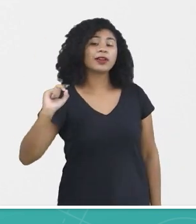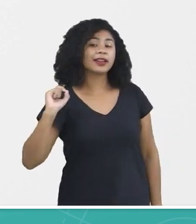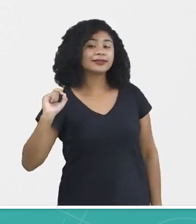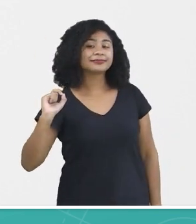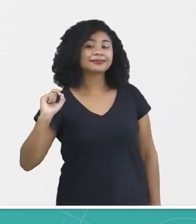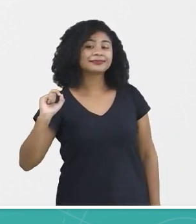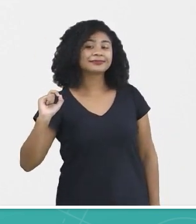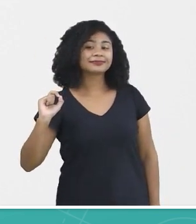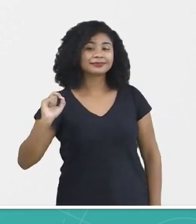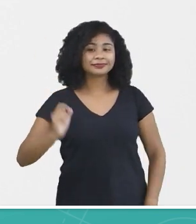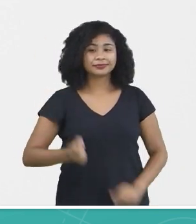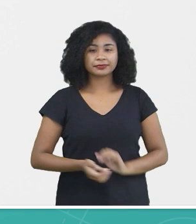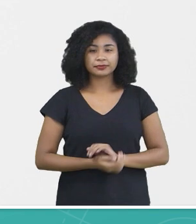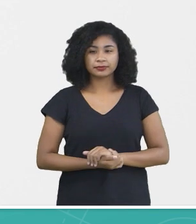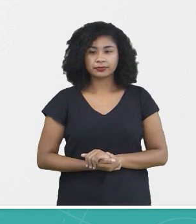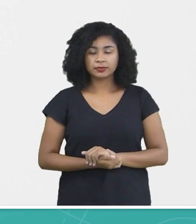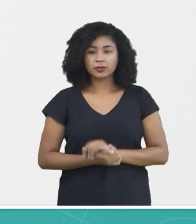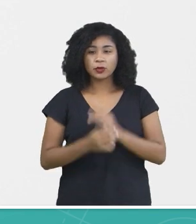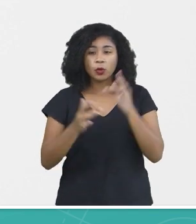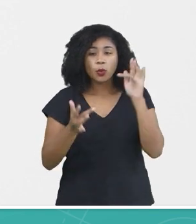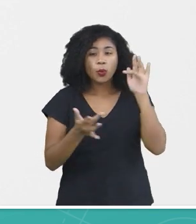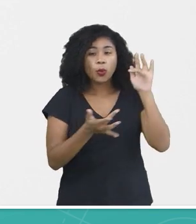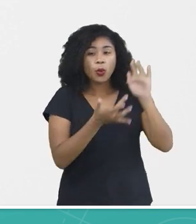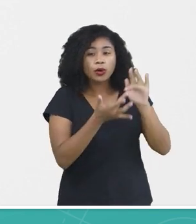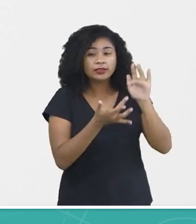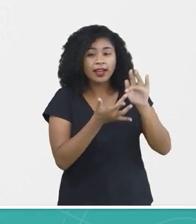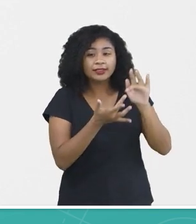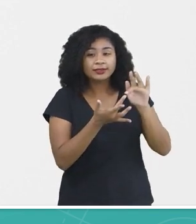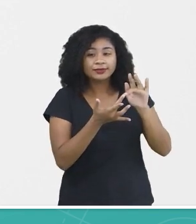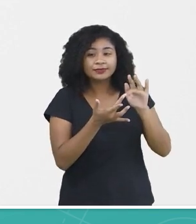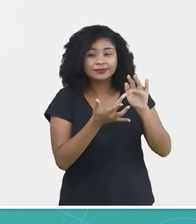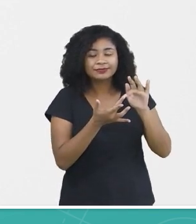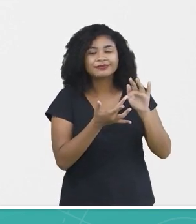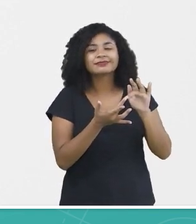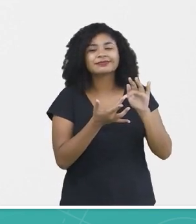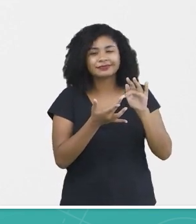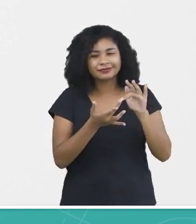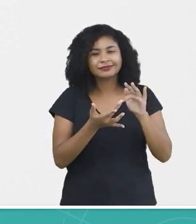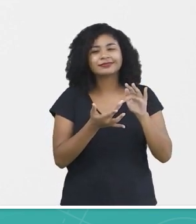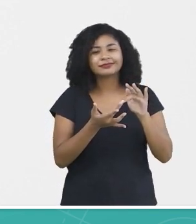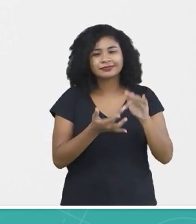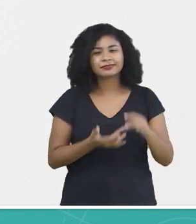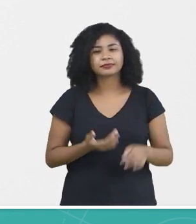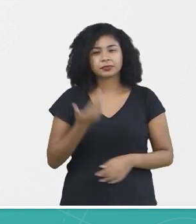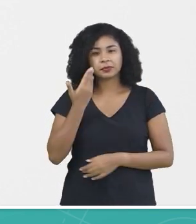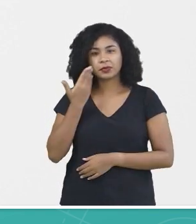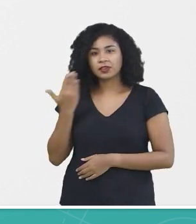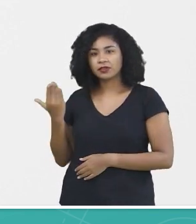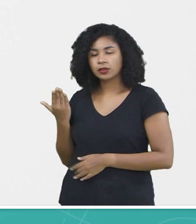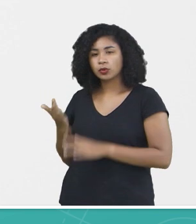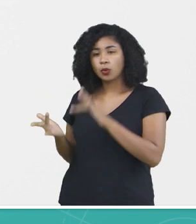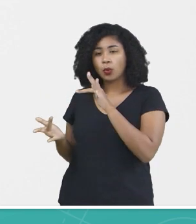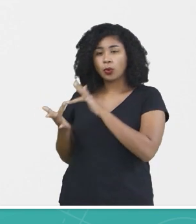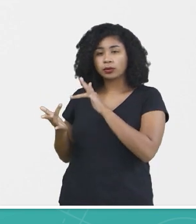ó, que eu posso representar por uma letra maiúscula, ou seja, esse ponto A